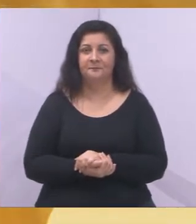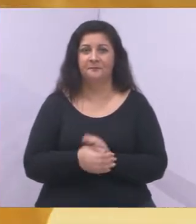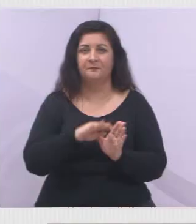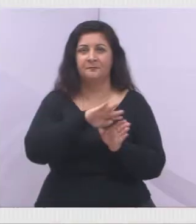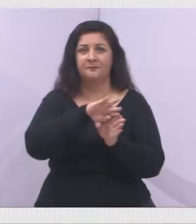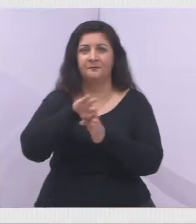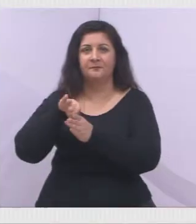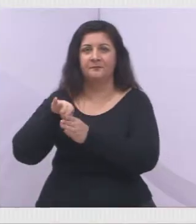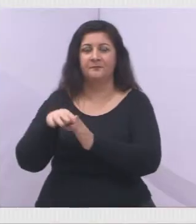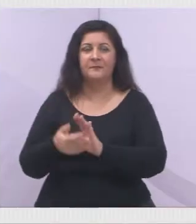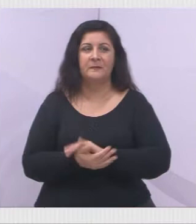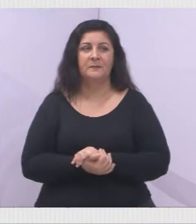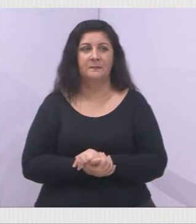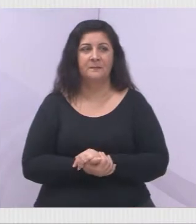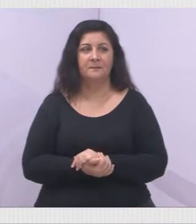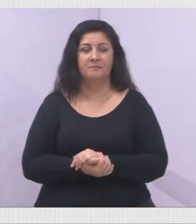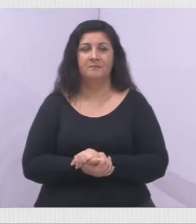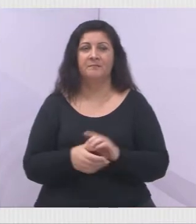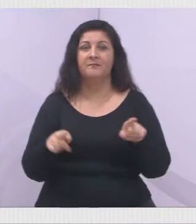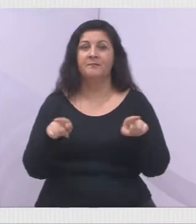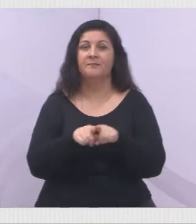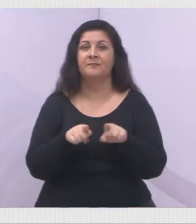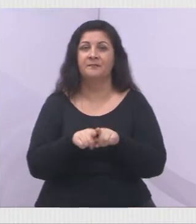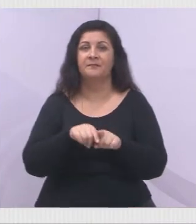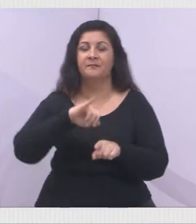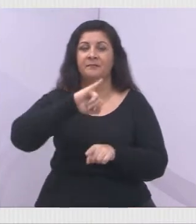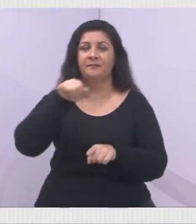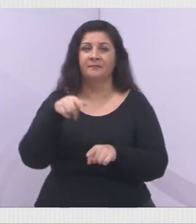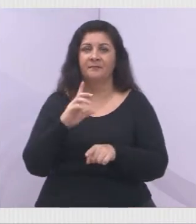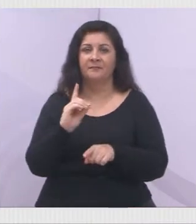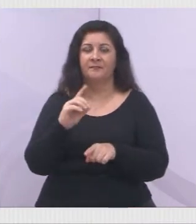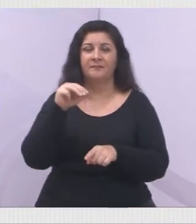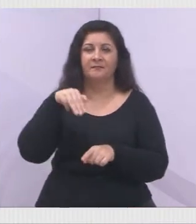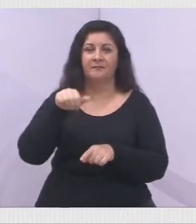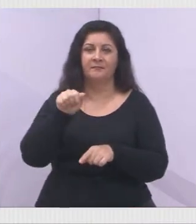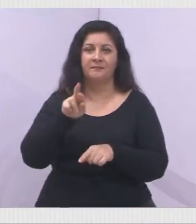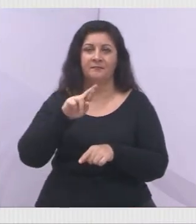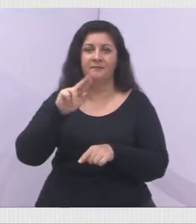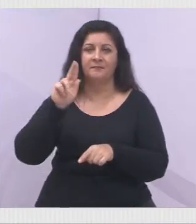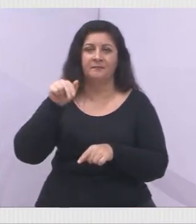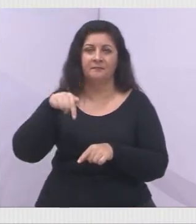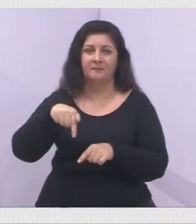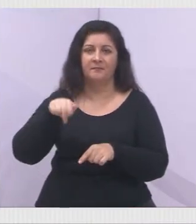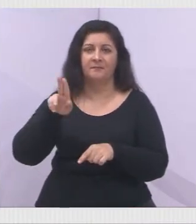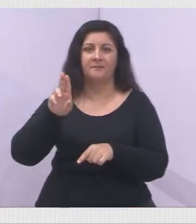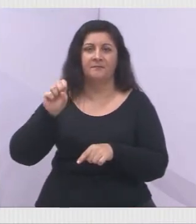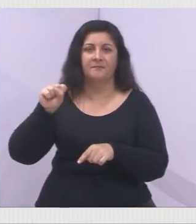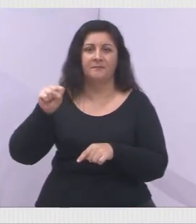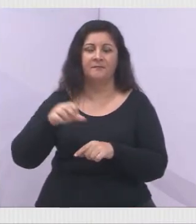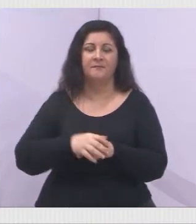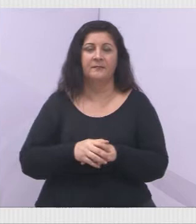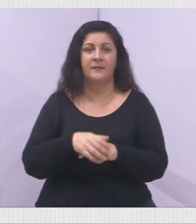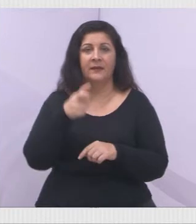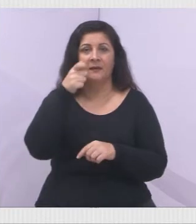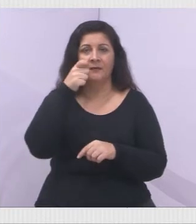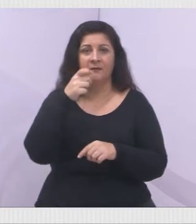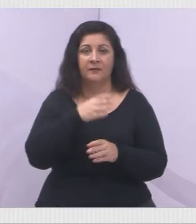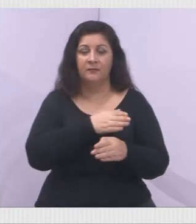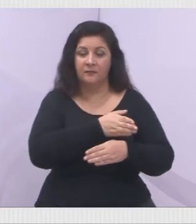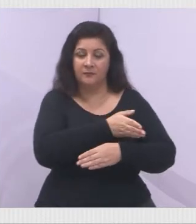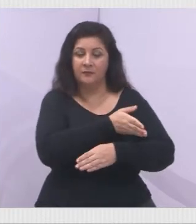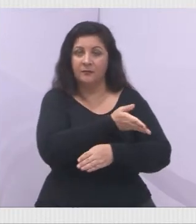favor? E estive também lá no Jardim do Marquês também, acompanhando lá a pavimentação de mais um trecho do bairro do Jardim do